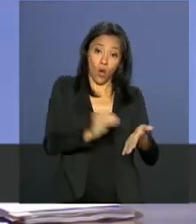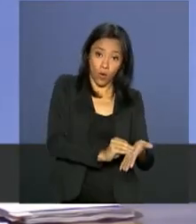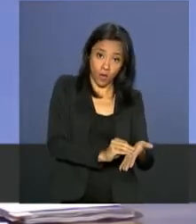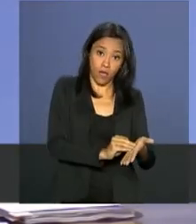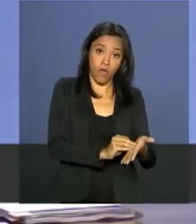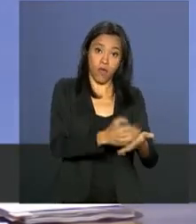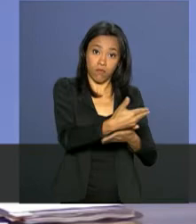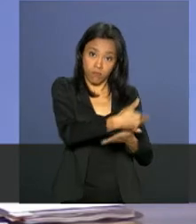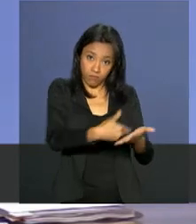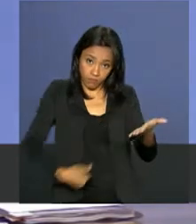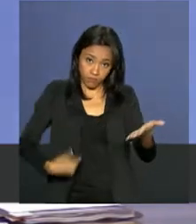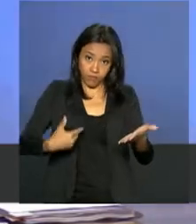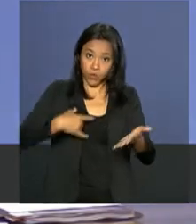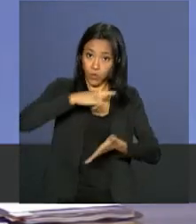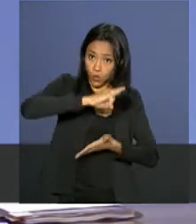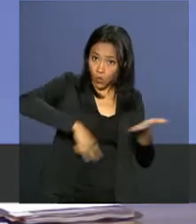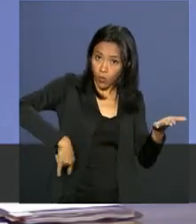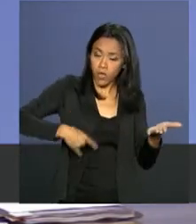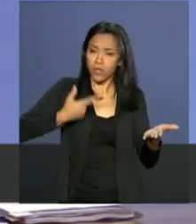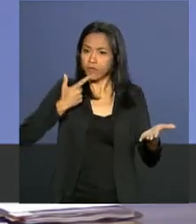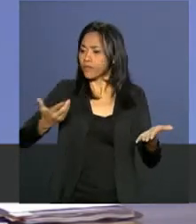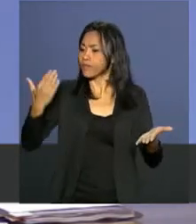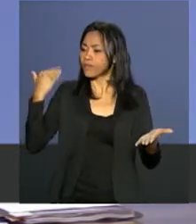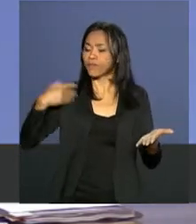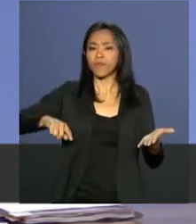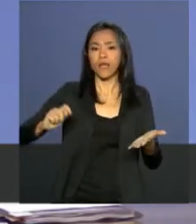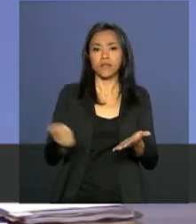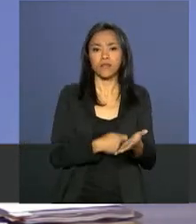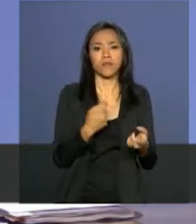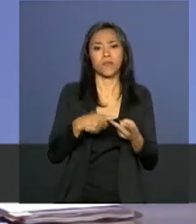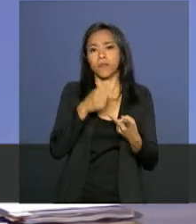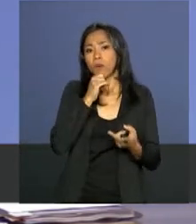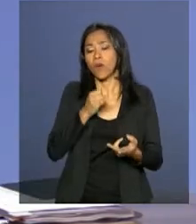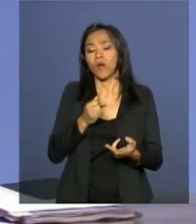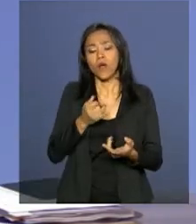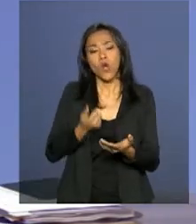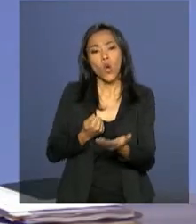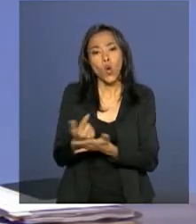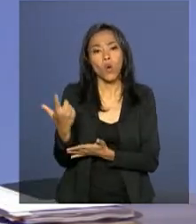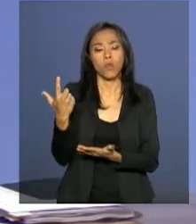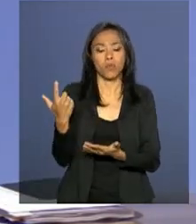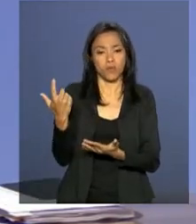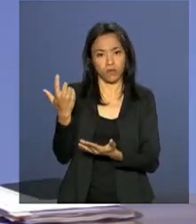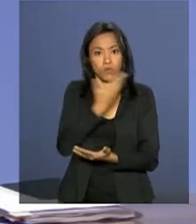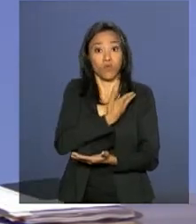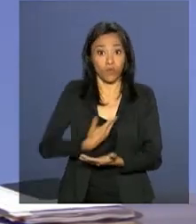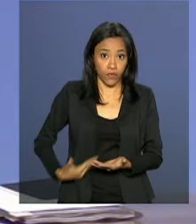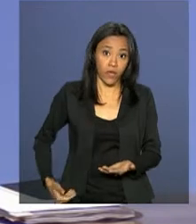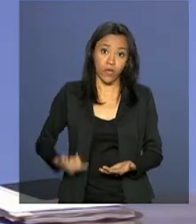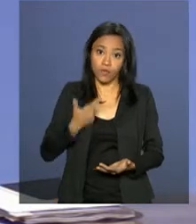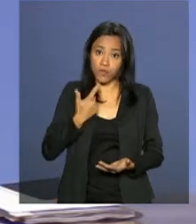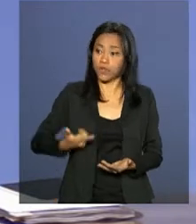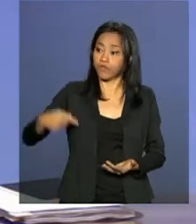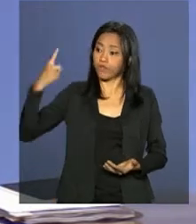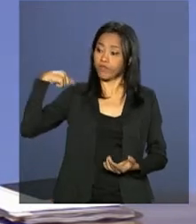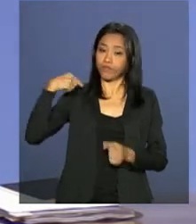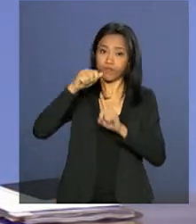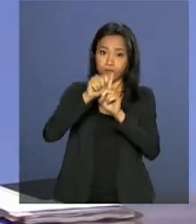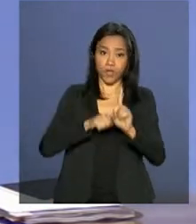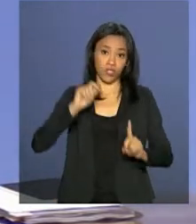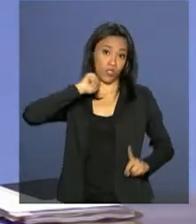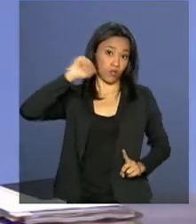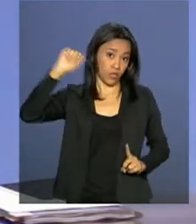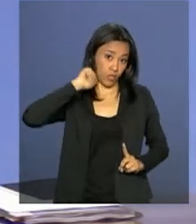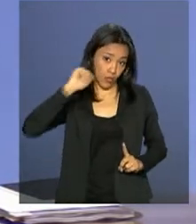acordos que nós assinamos recentemente com shiloh de compras públicas que foi assinado agora em abril durante a visita do presidente pinheira